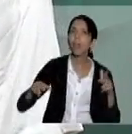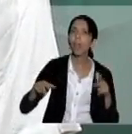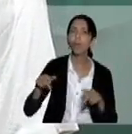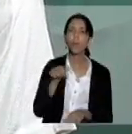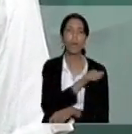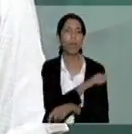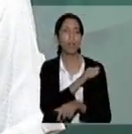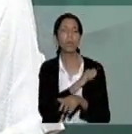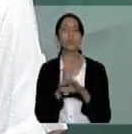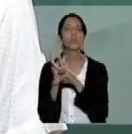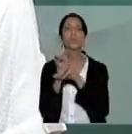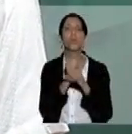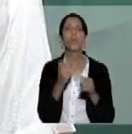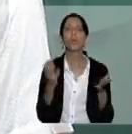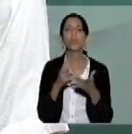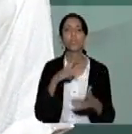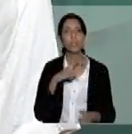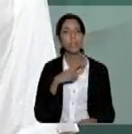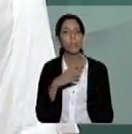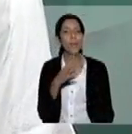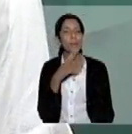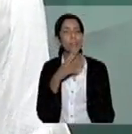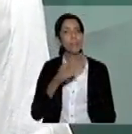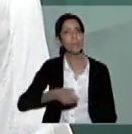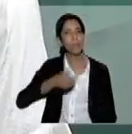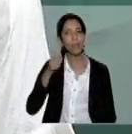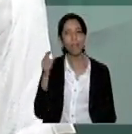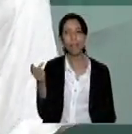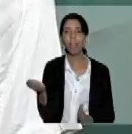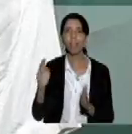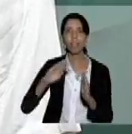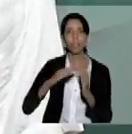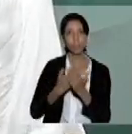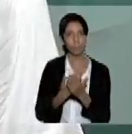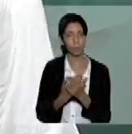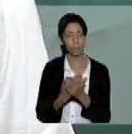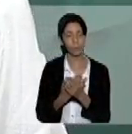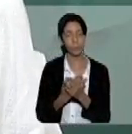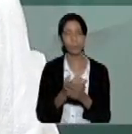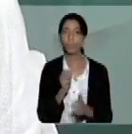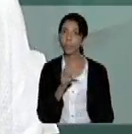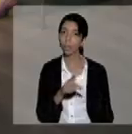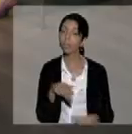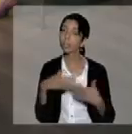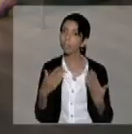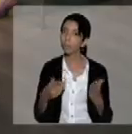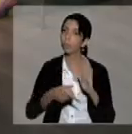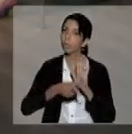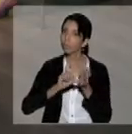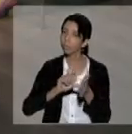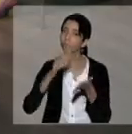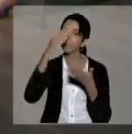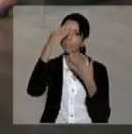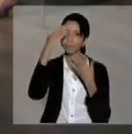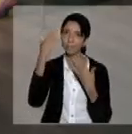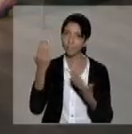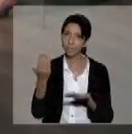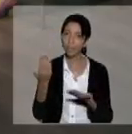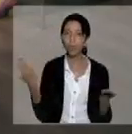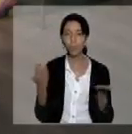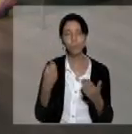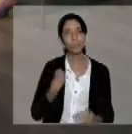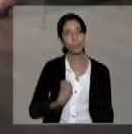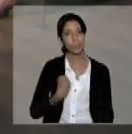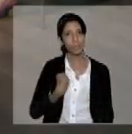Quantos alunos devem ter hoje em dia, mais ou menos, para a gente conhecer um pouquinho a instituição? Ok, Fernanda, eu queria antes de mais nada agradecer